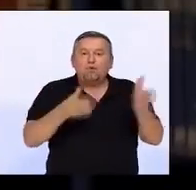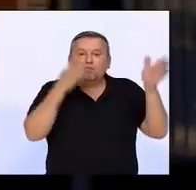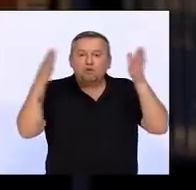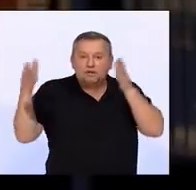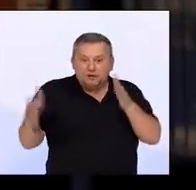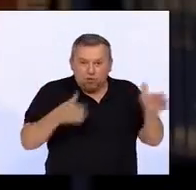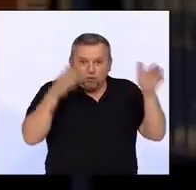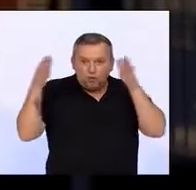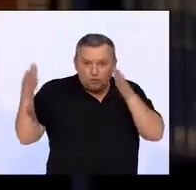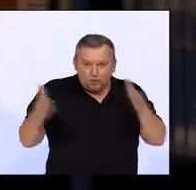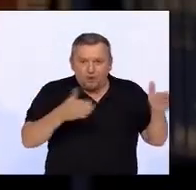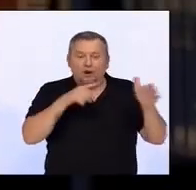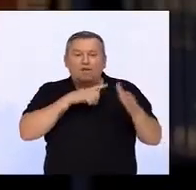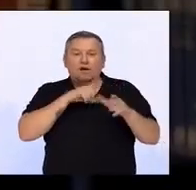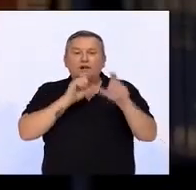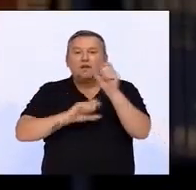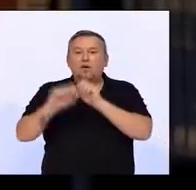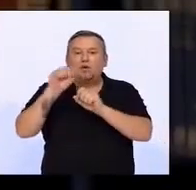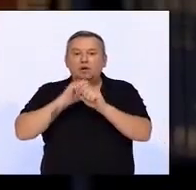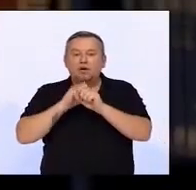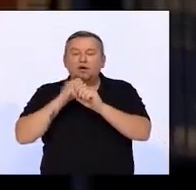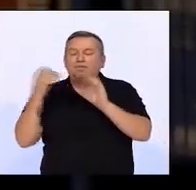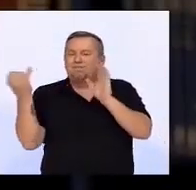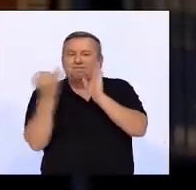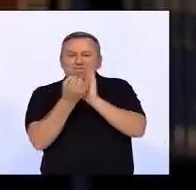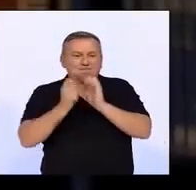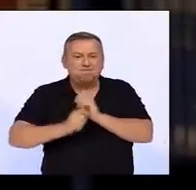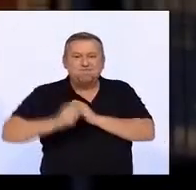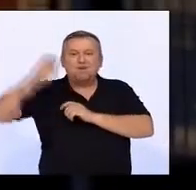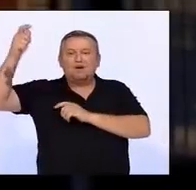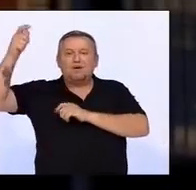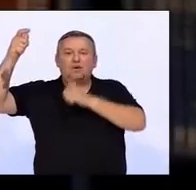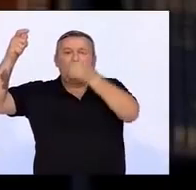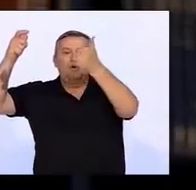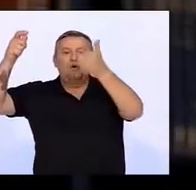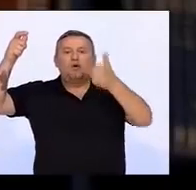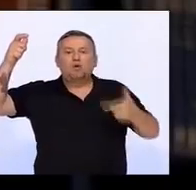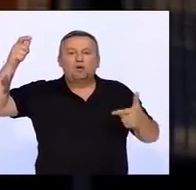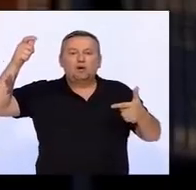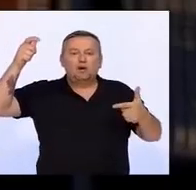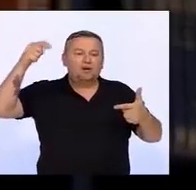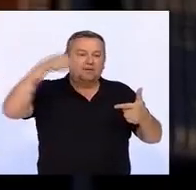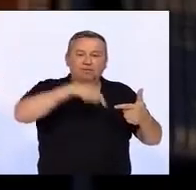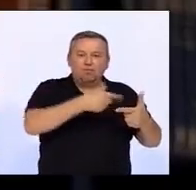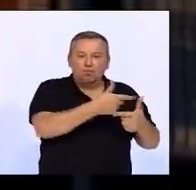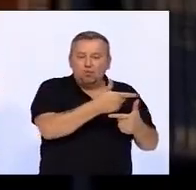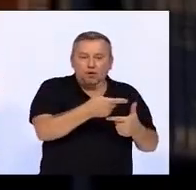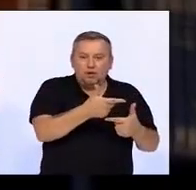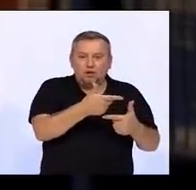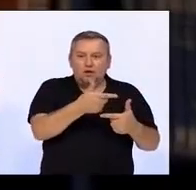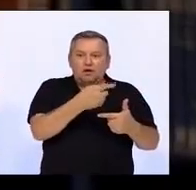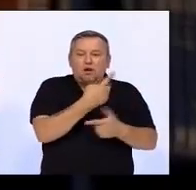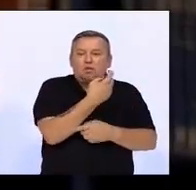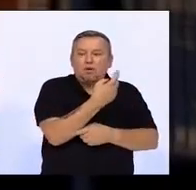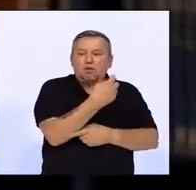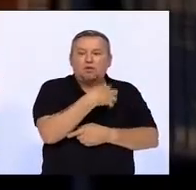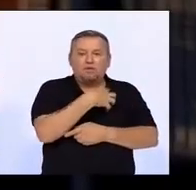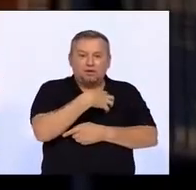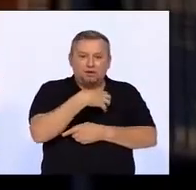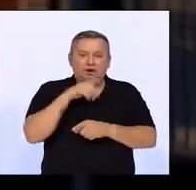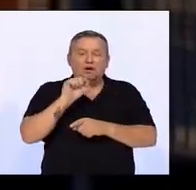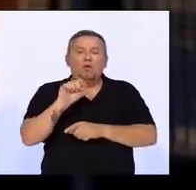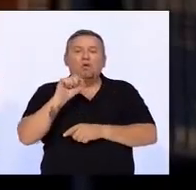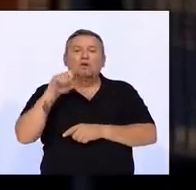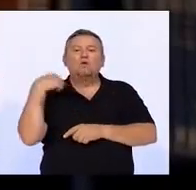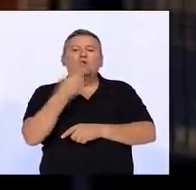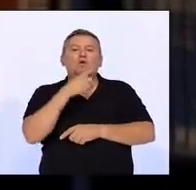produto, ela vai ter uma tributação muito maior do que uma empresa que, porventura, não tenha tem uma única fase. Então, o que